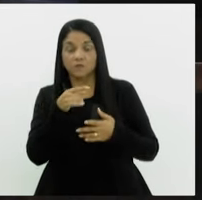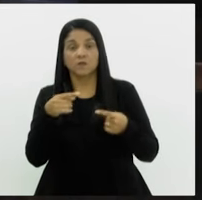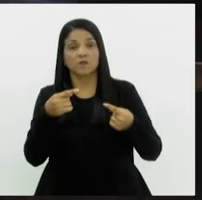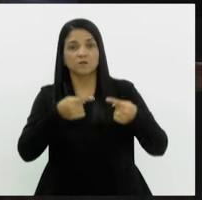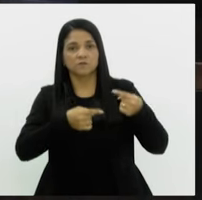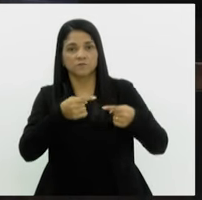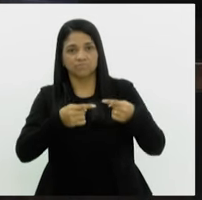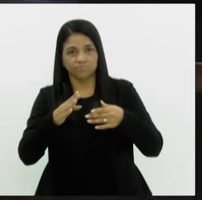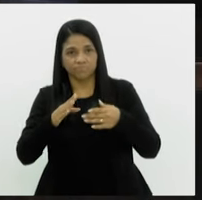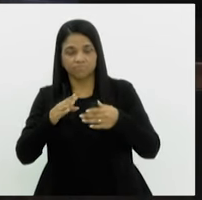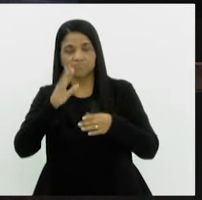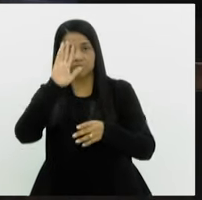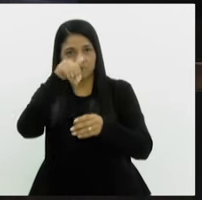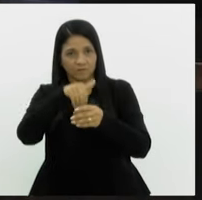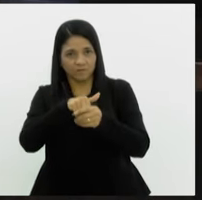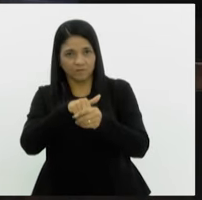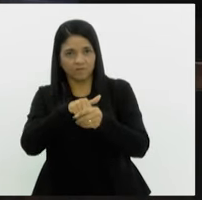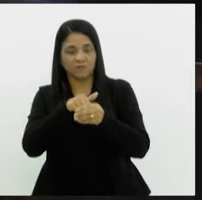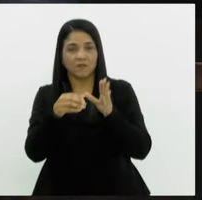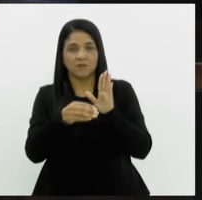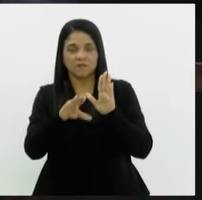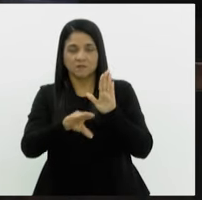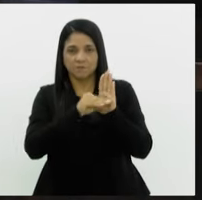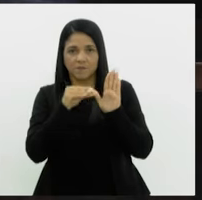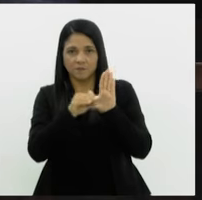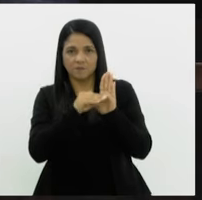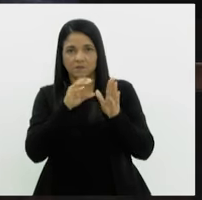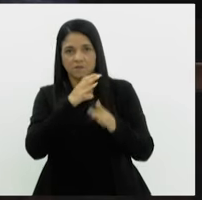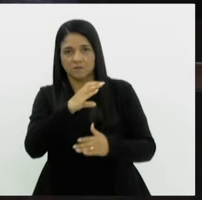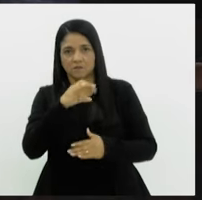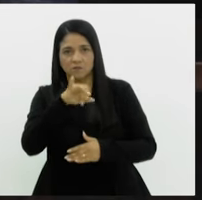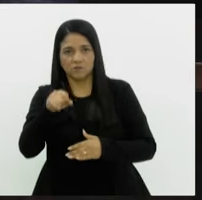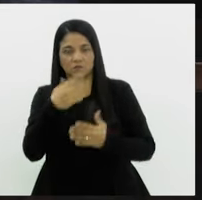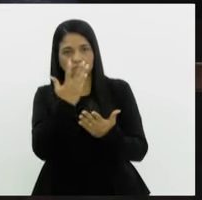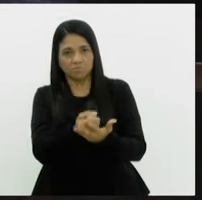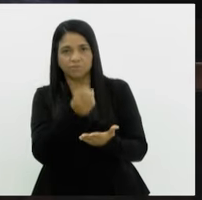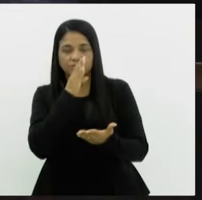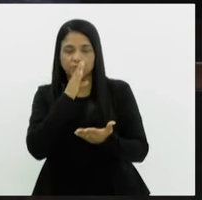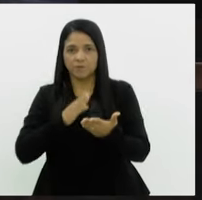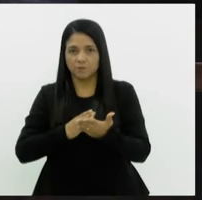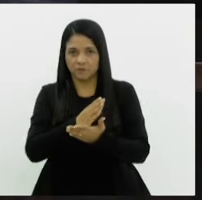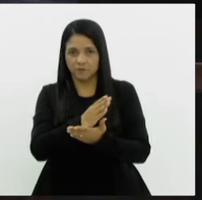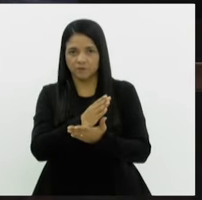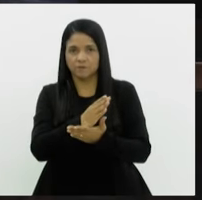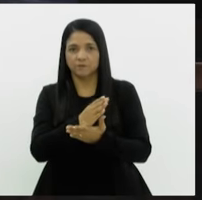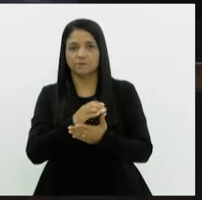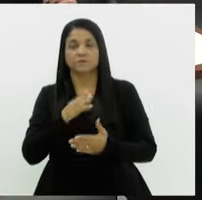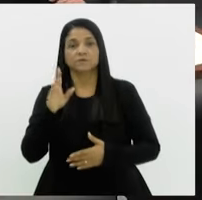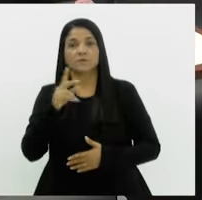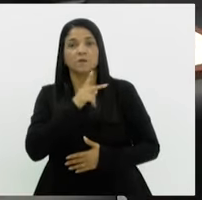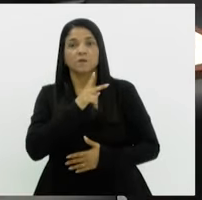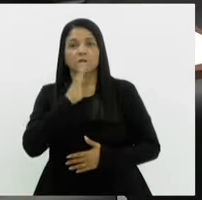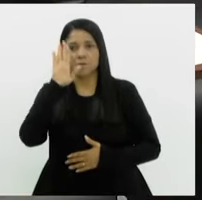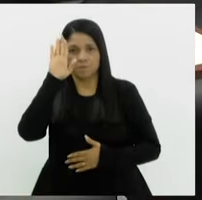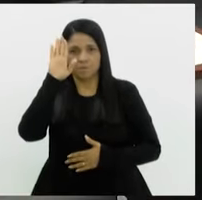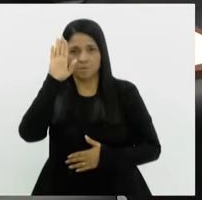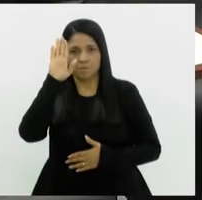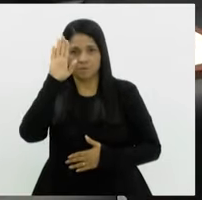em votação, as emendas da CCJ. Senhores que aprovam, permaneçam como estão. Aprovado. Presidente, só para declaração.